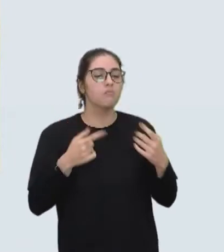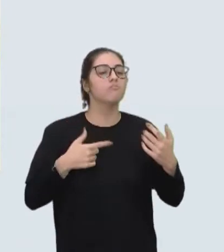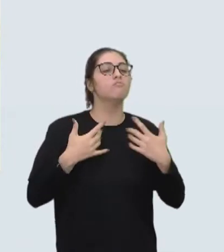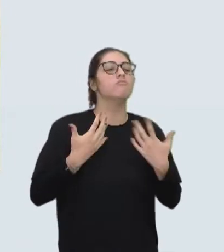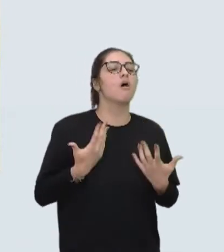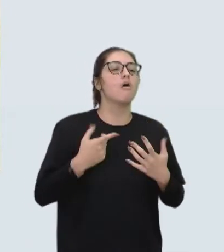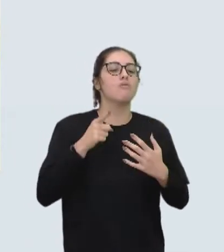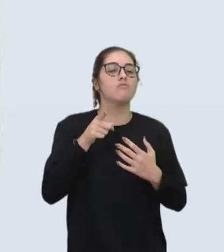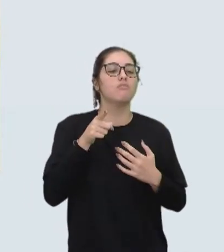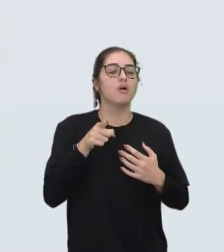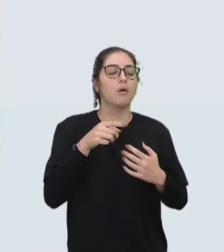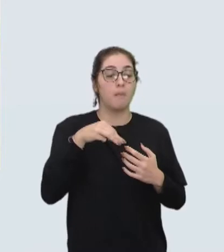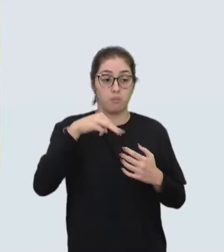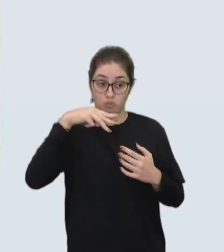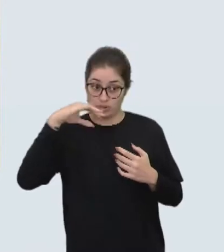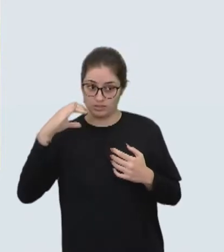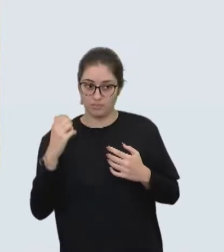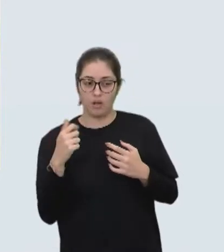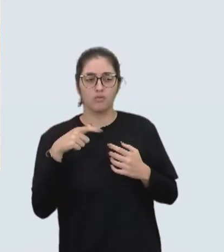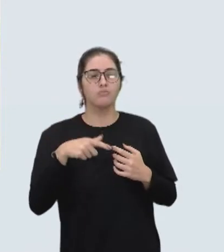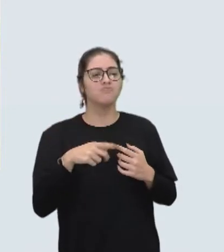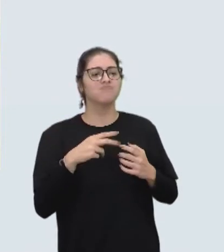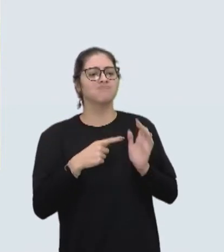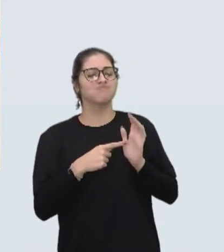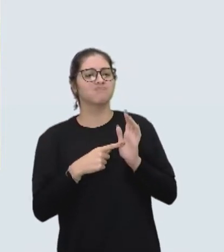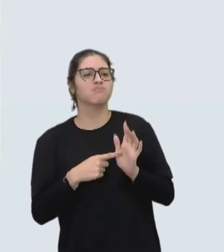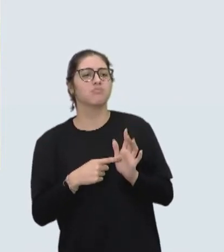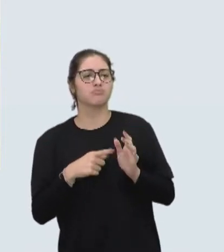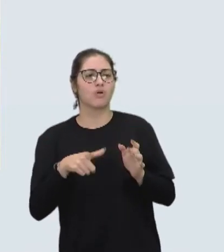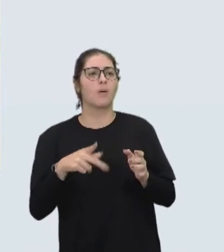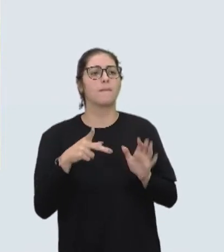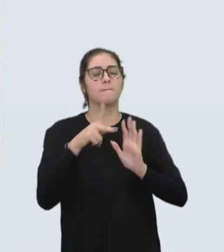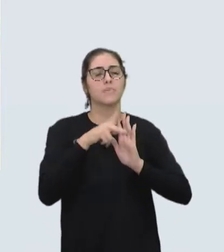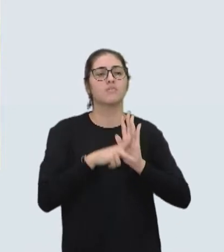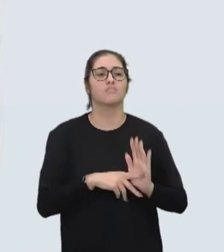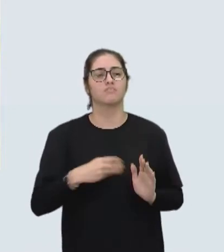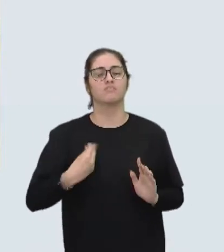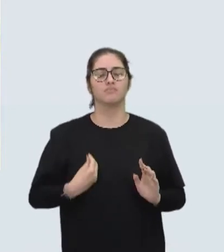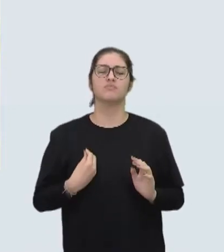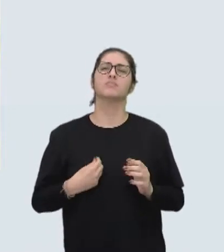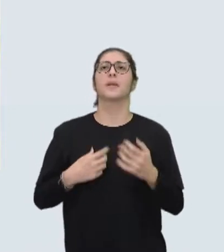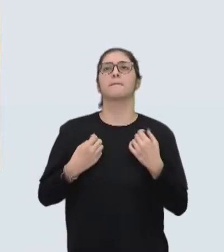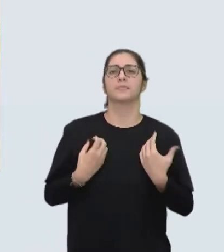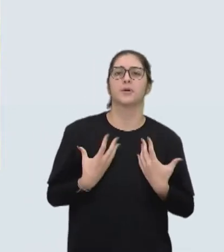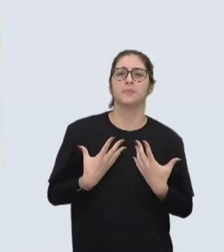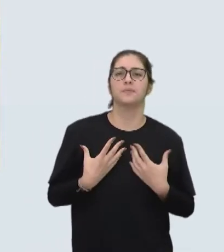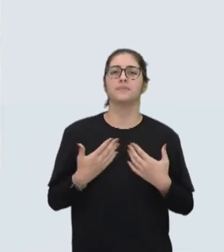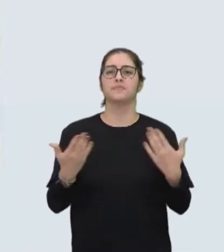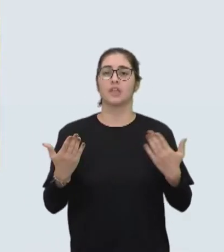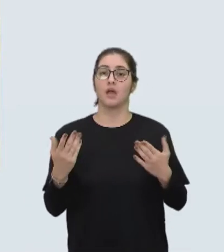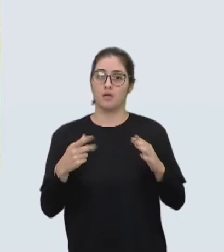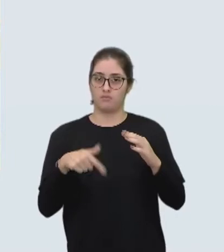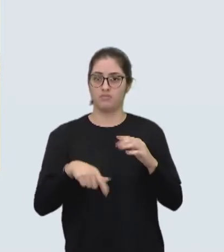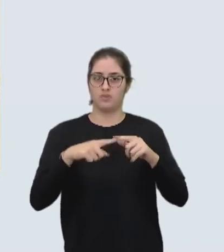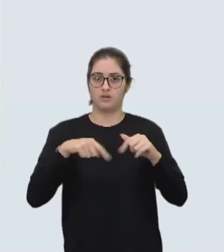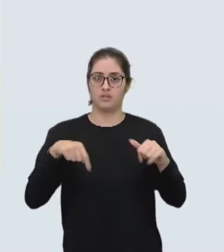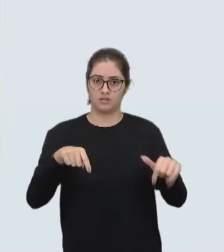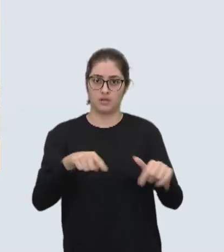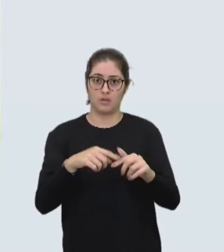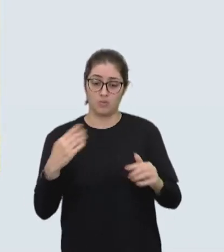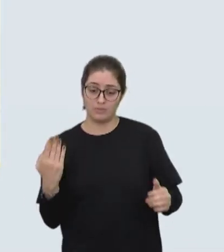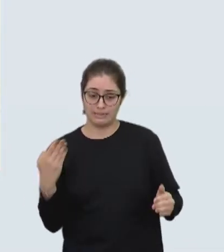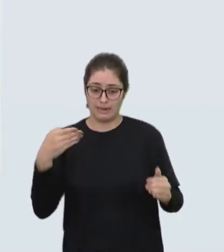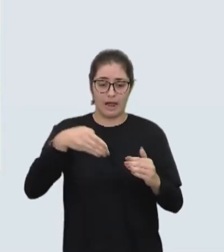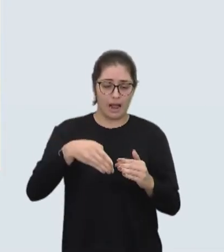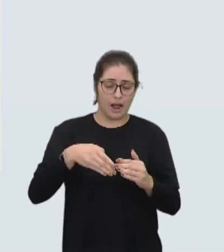O que o Teatro Municipal ele representa para você dentro do seu projeto de vida? Bem, para chegar ao Teatro Municipal, eu passei por